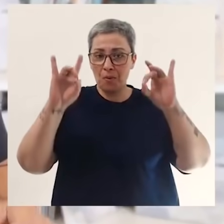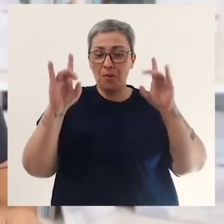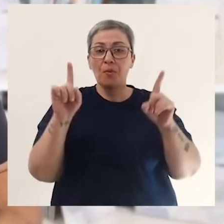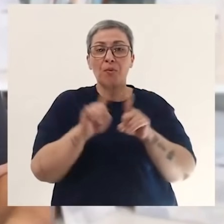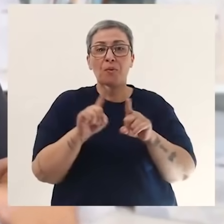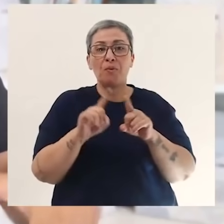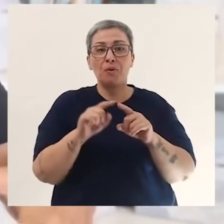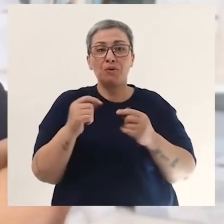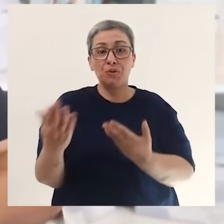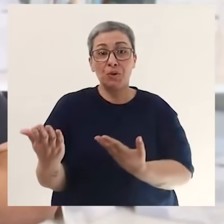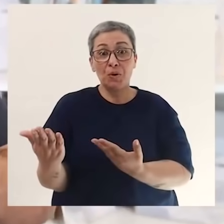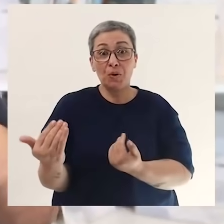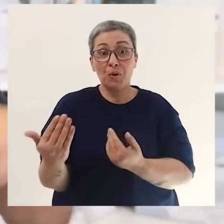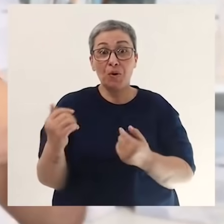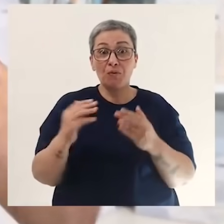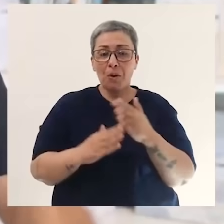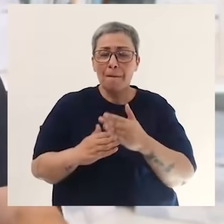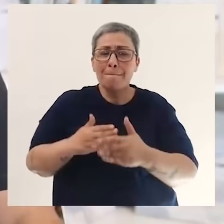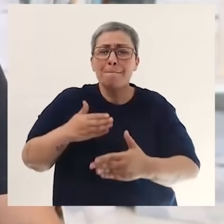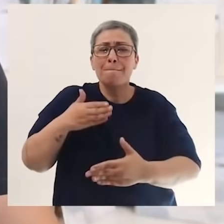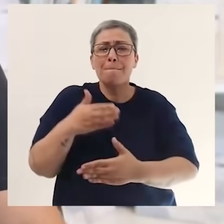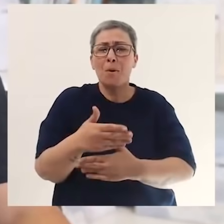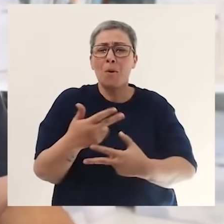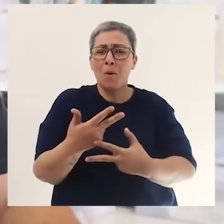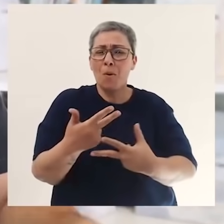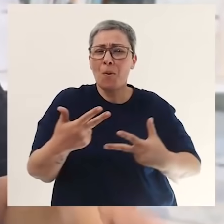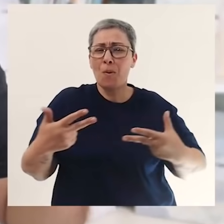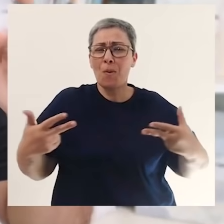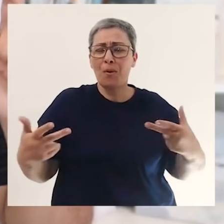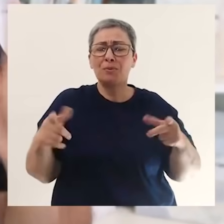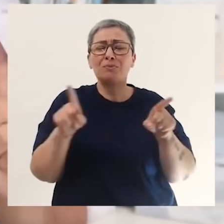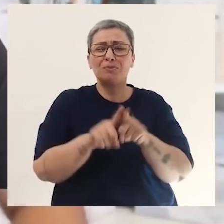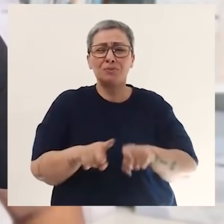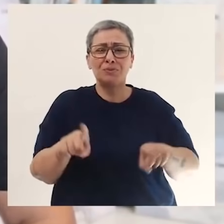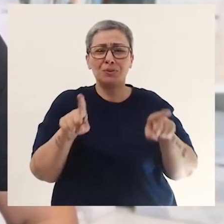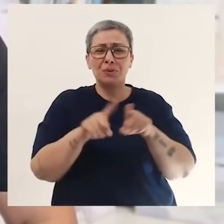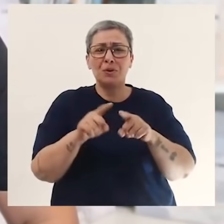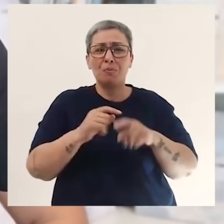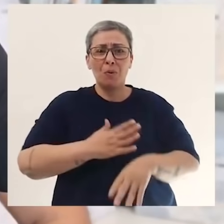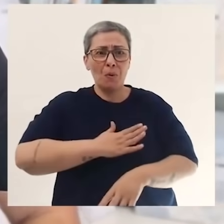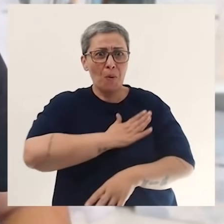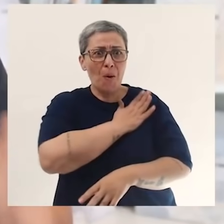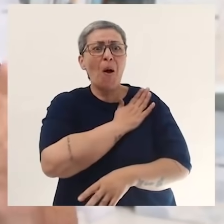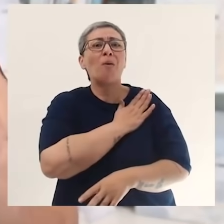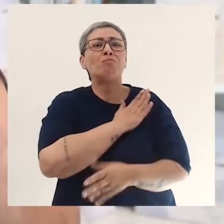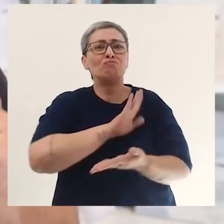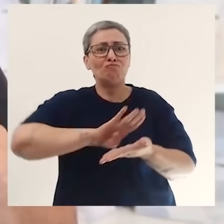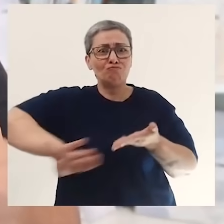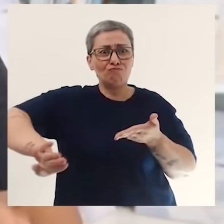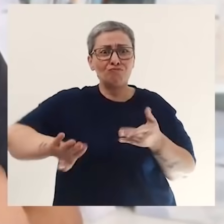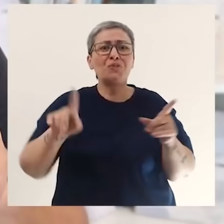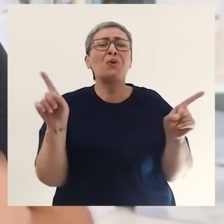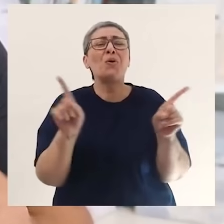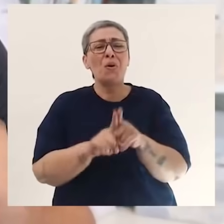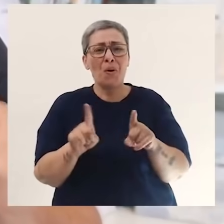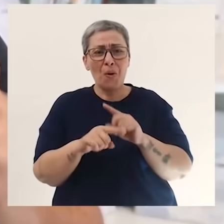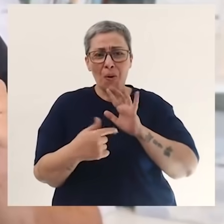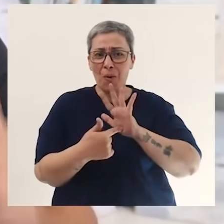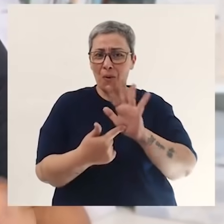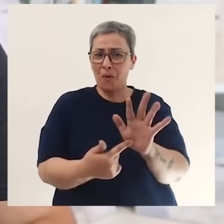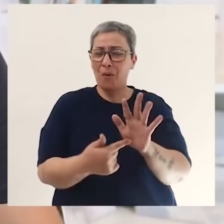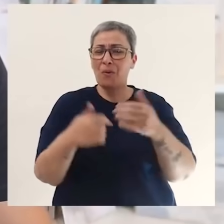um jovem que ultrapassou diversas barreiras, inclusive a do preconceito, para mostrar a vocês uma